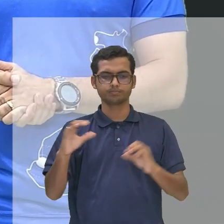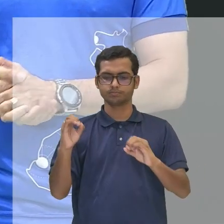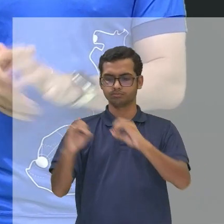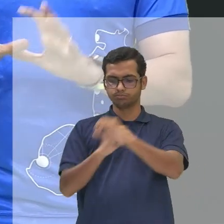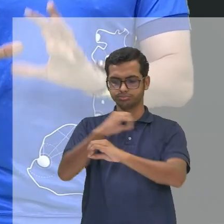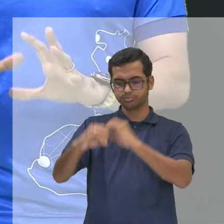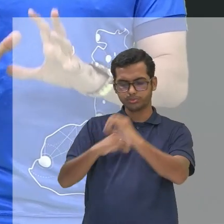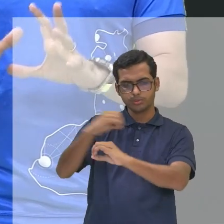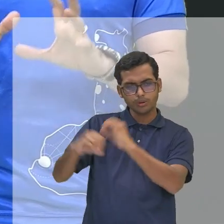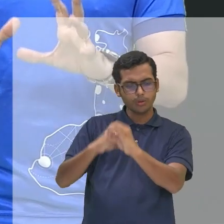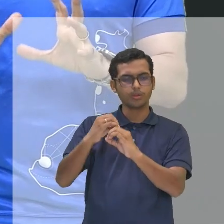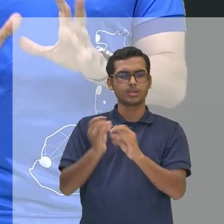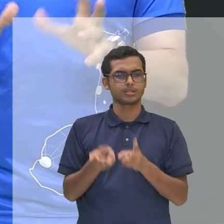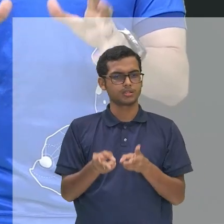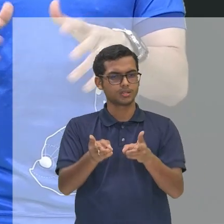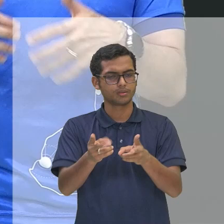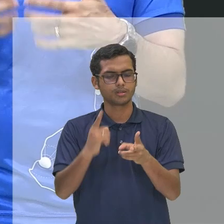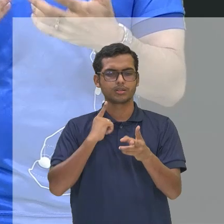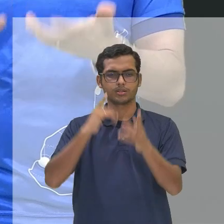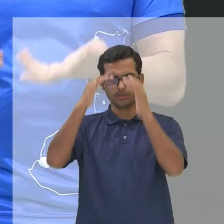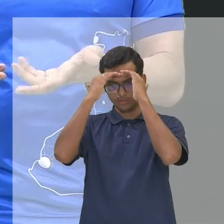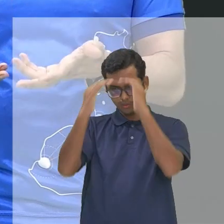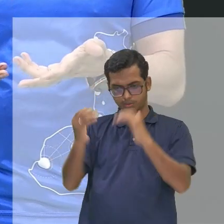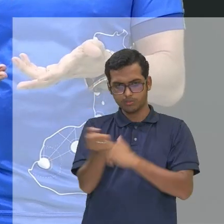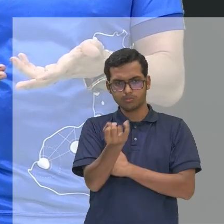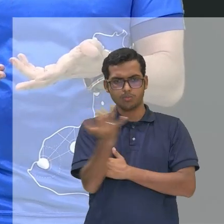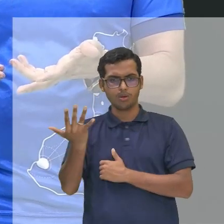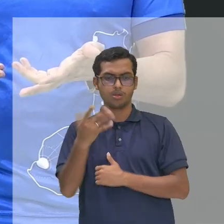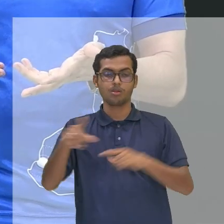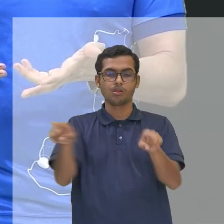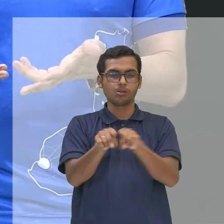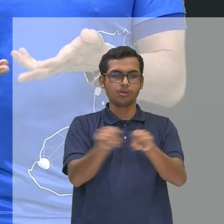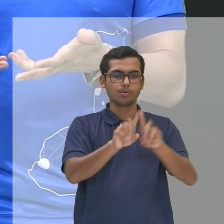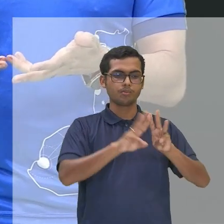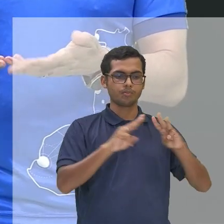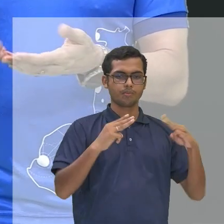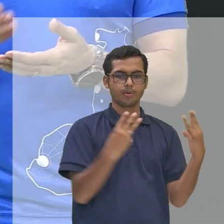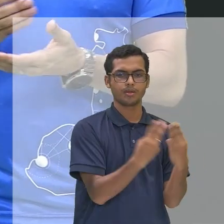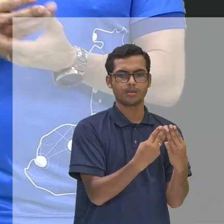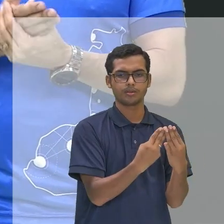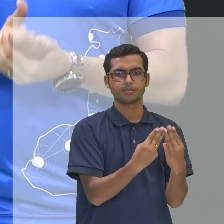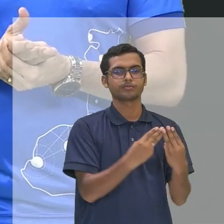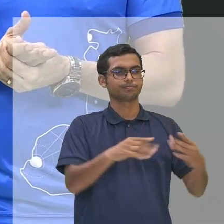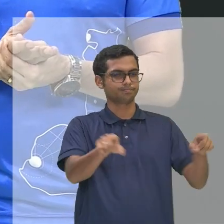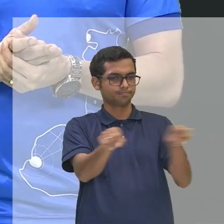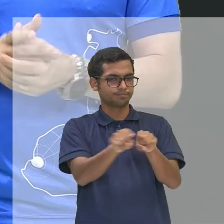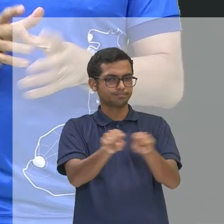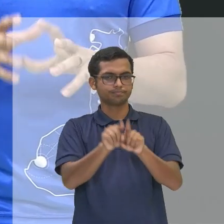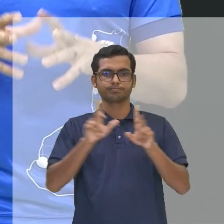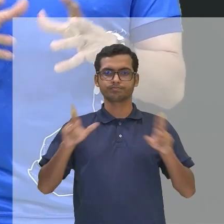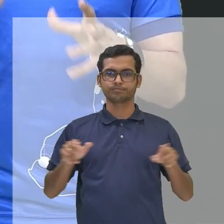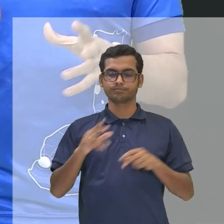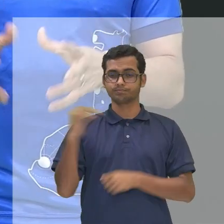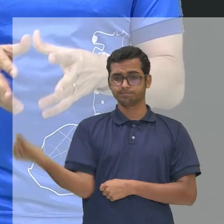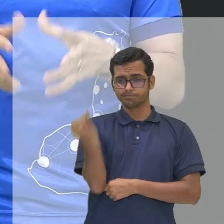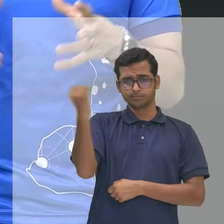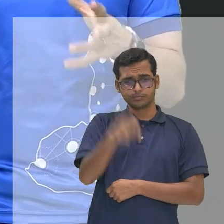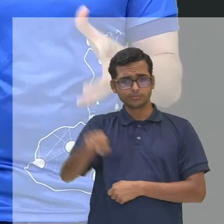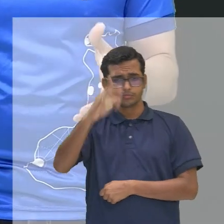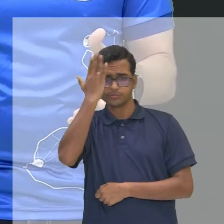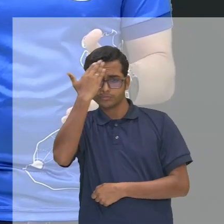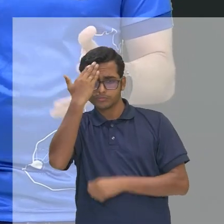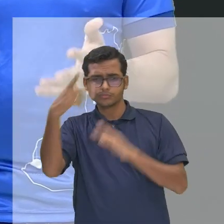respeitada. Da mesma forma em questão de massa, tá? Então, É importante você saber que essa proporção ela